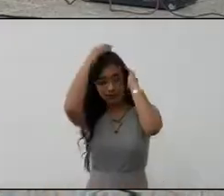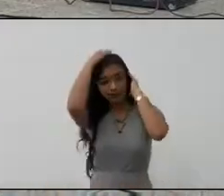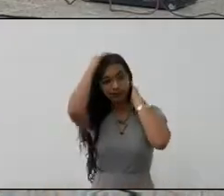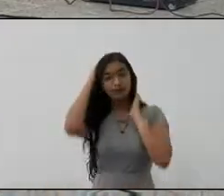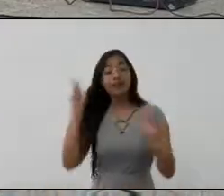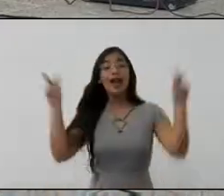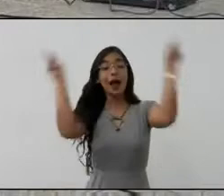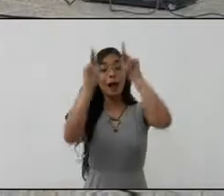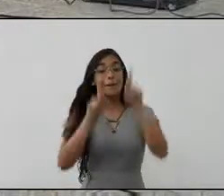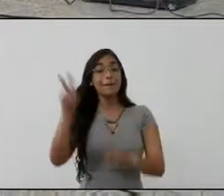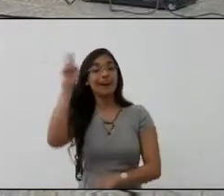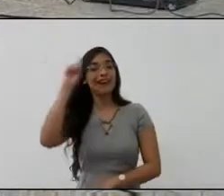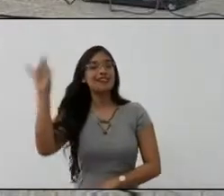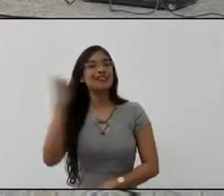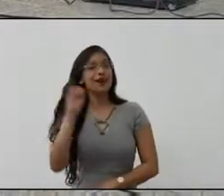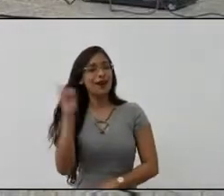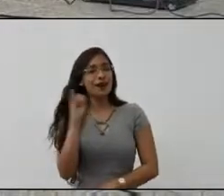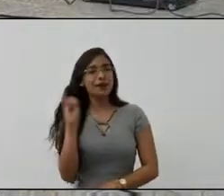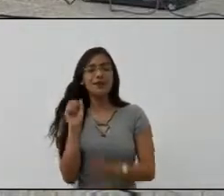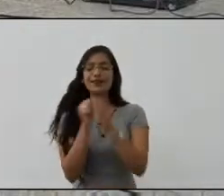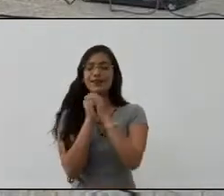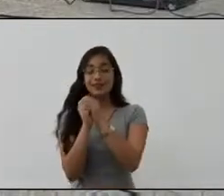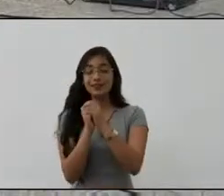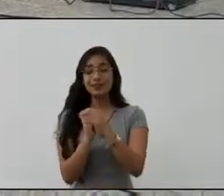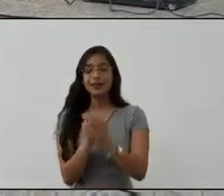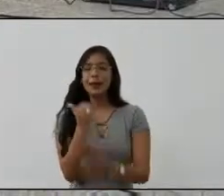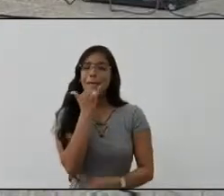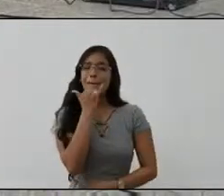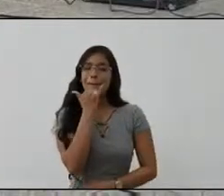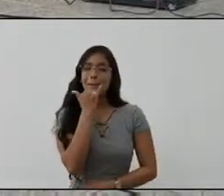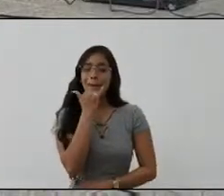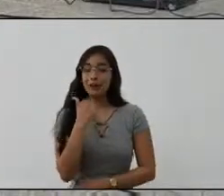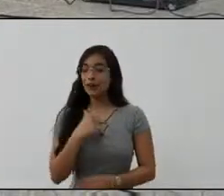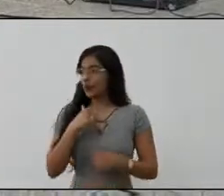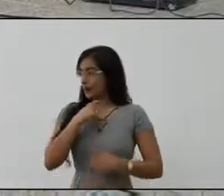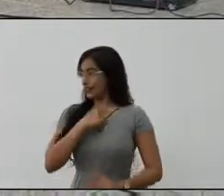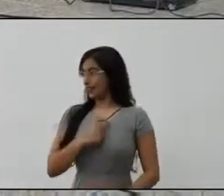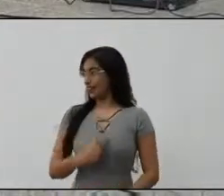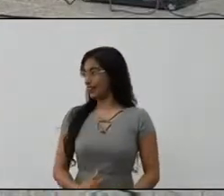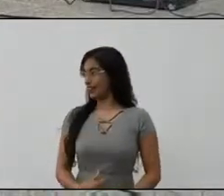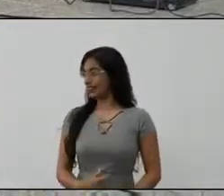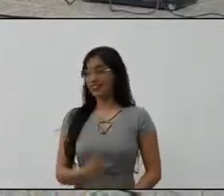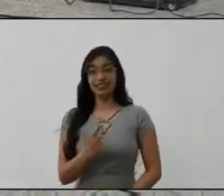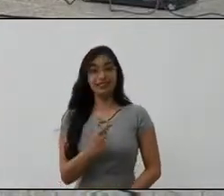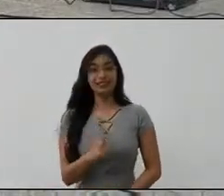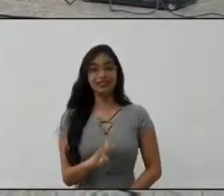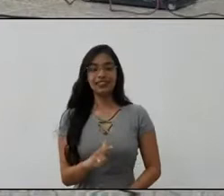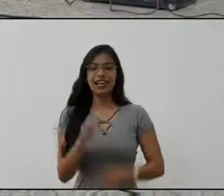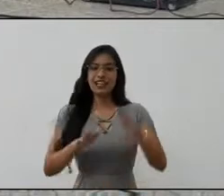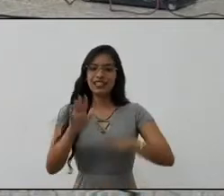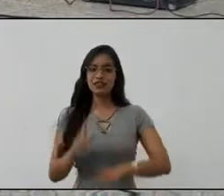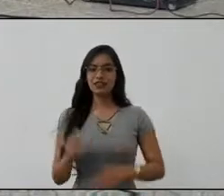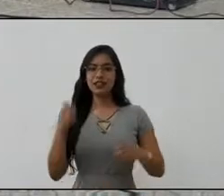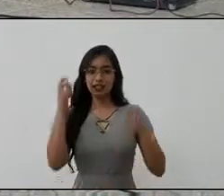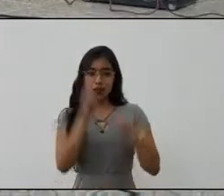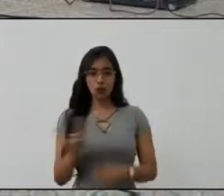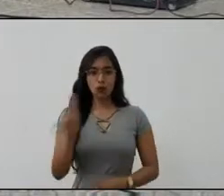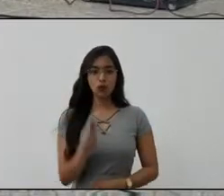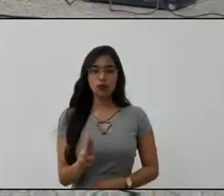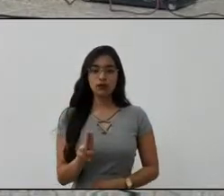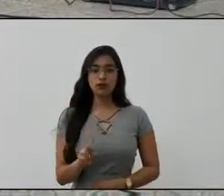Paz do Senhor, meus irmãos queridos. Me perdoe por não estar de paletó. Às vezes eu venho, mas eu quase não